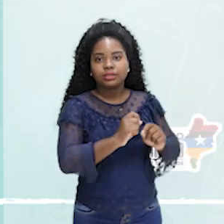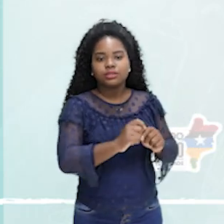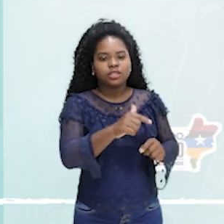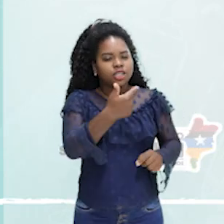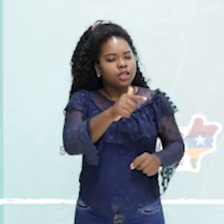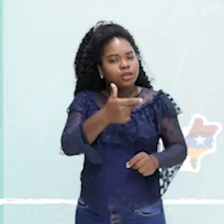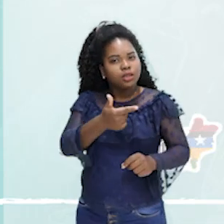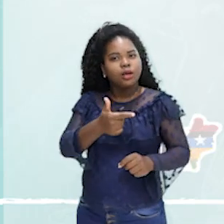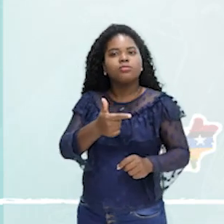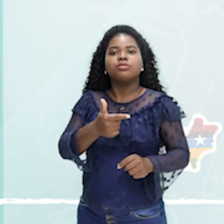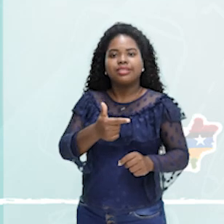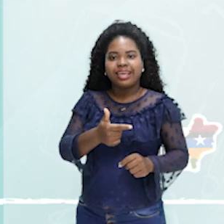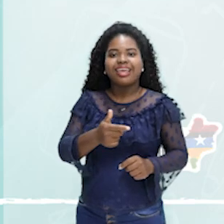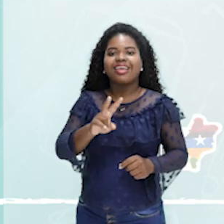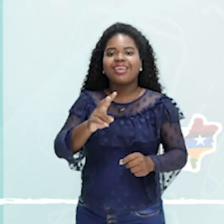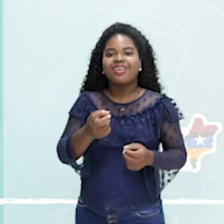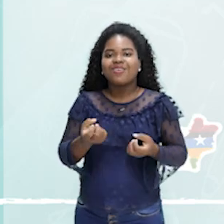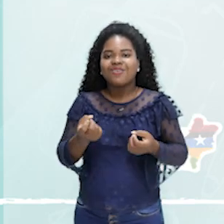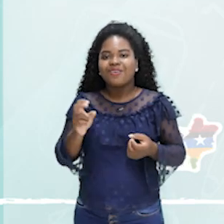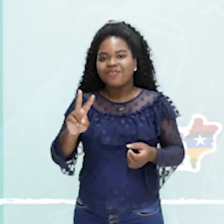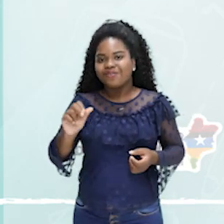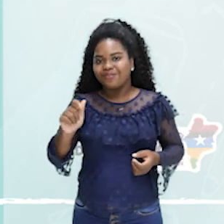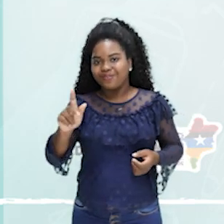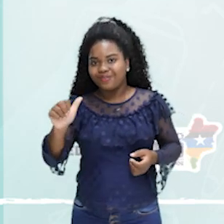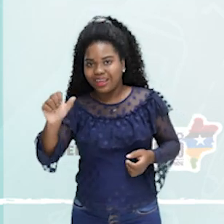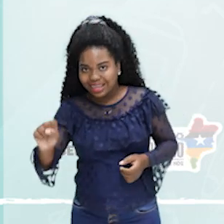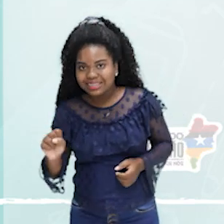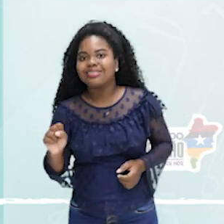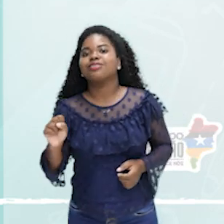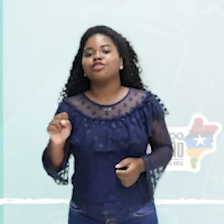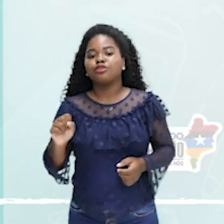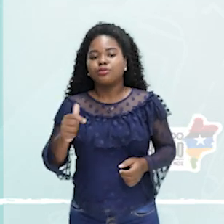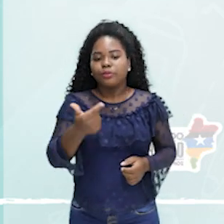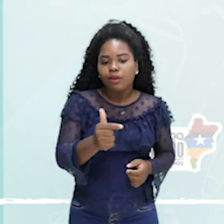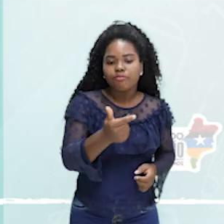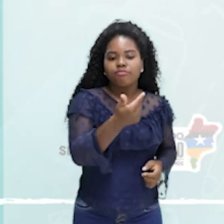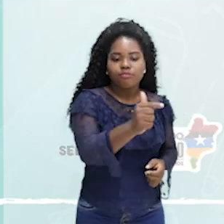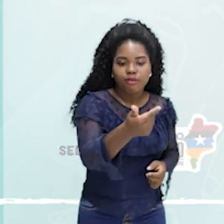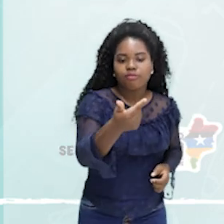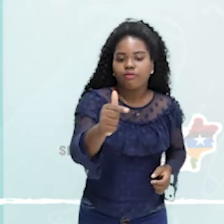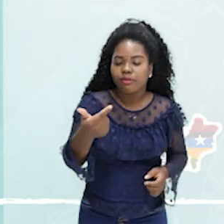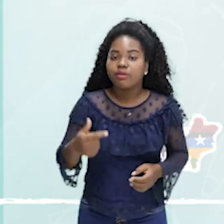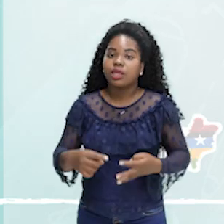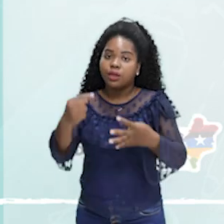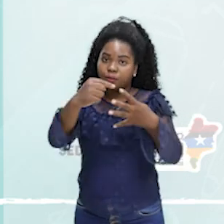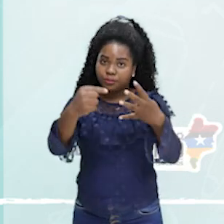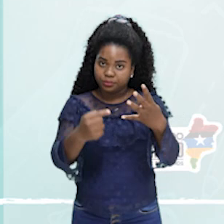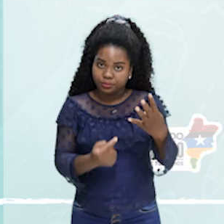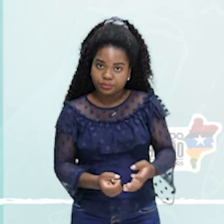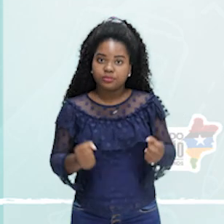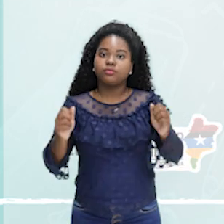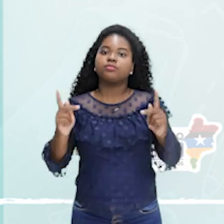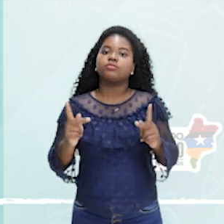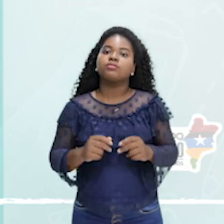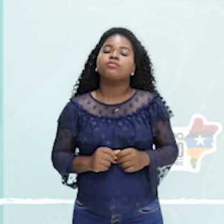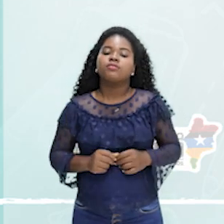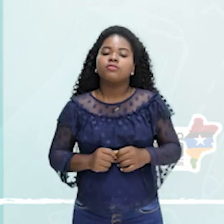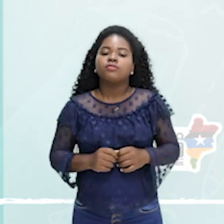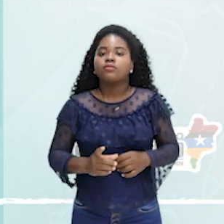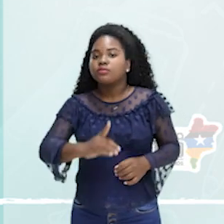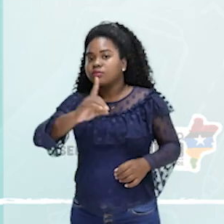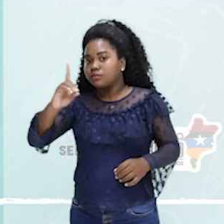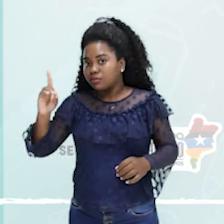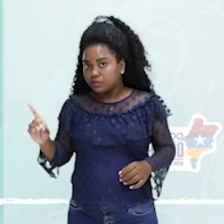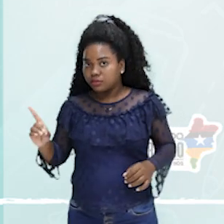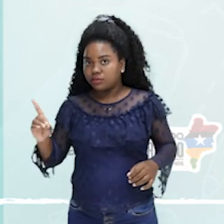há vagas, não há vagas, não há vagas, não há vagas, 4 vezes. Na sua direita,